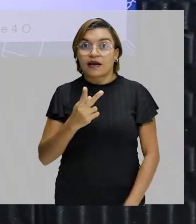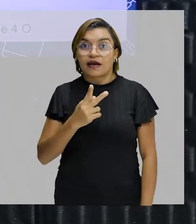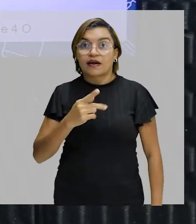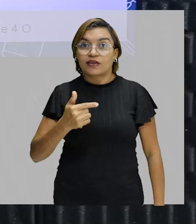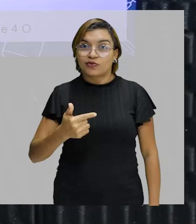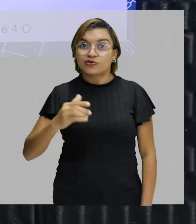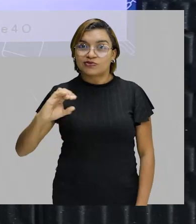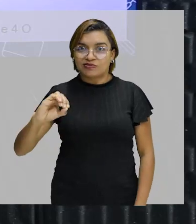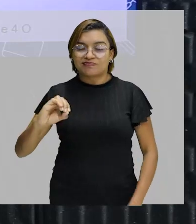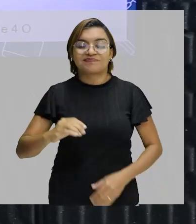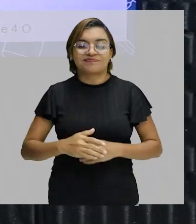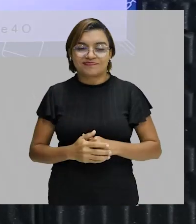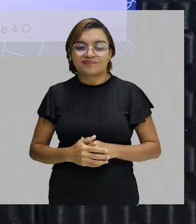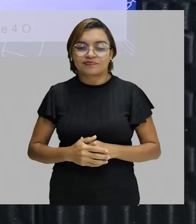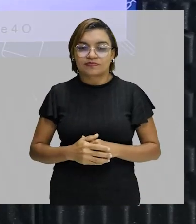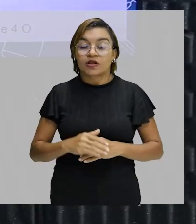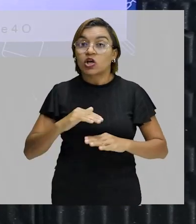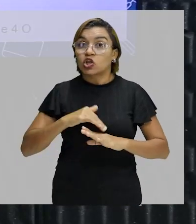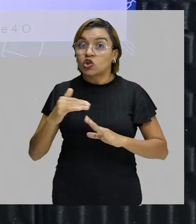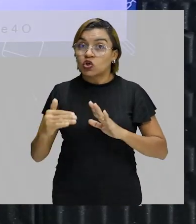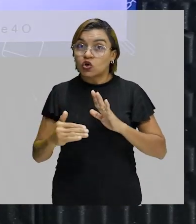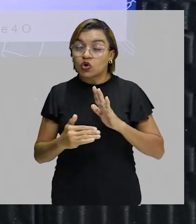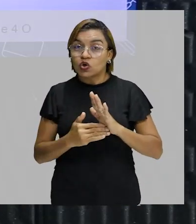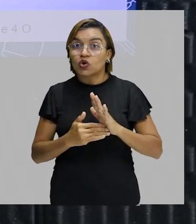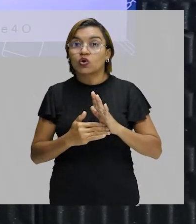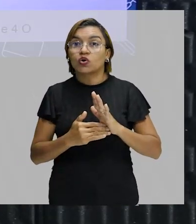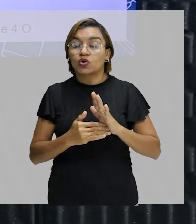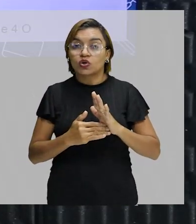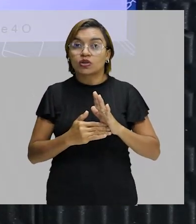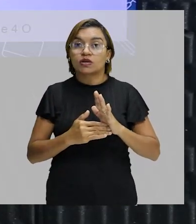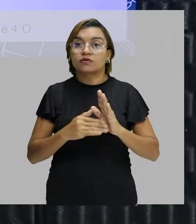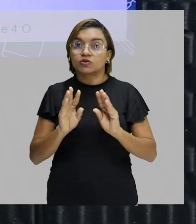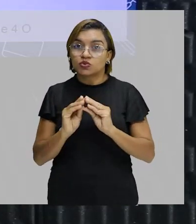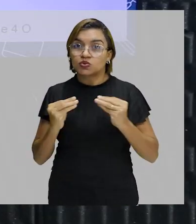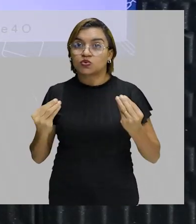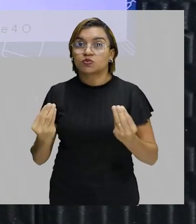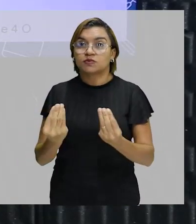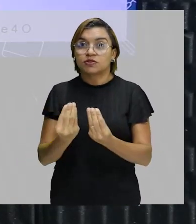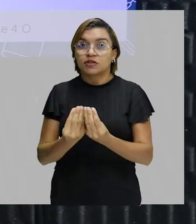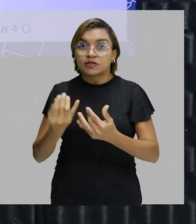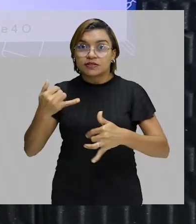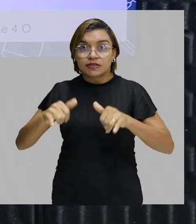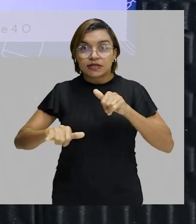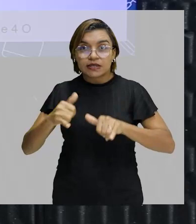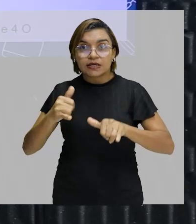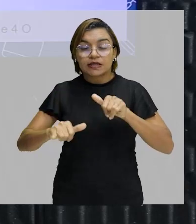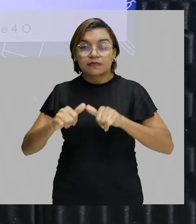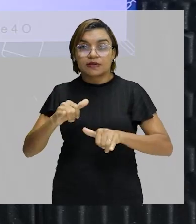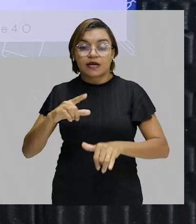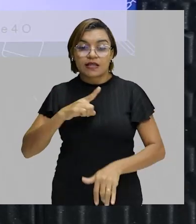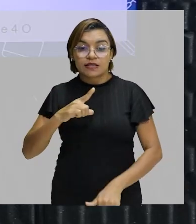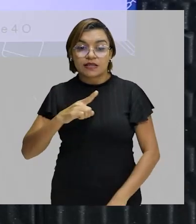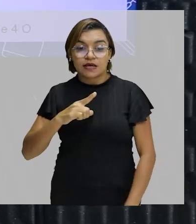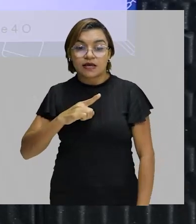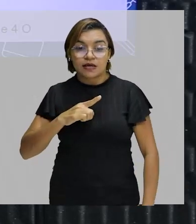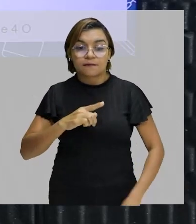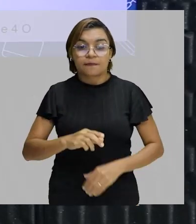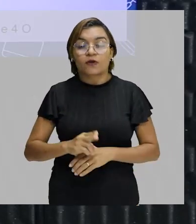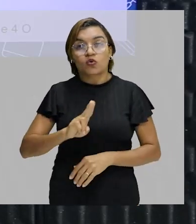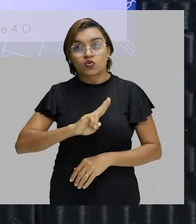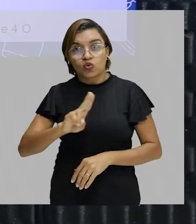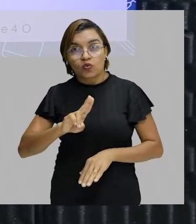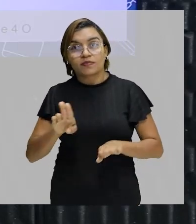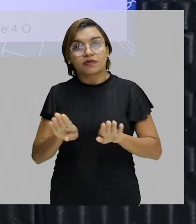H2O. Mas toda substância química, ela vai ter um nome, certo? E vai ter a sua